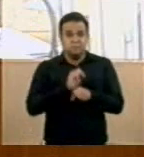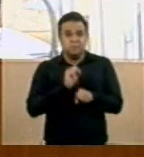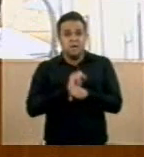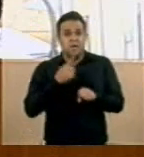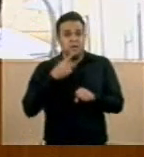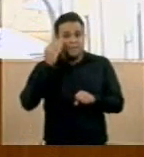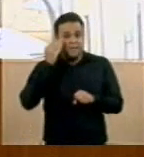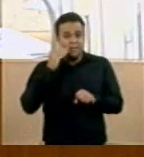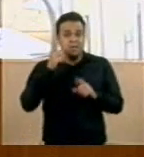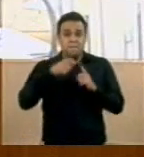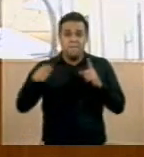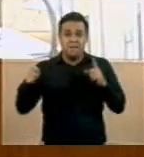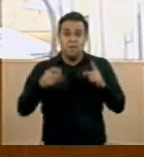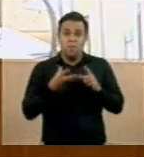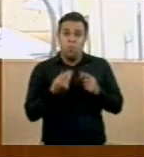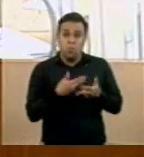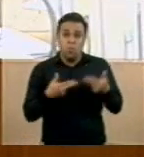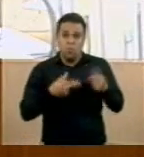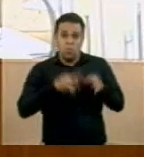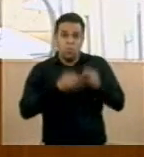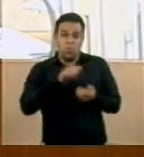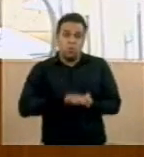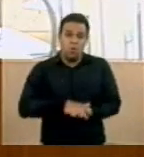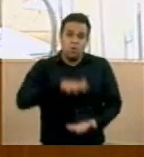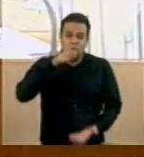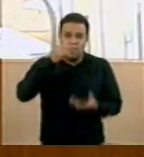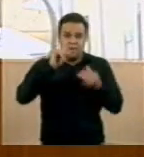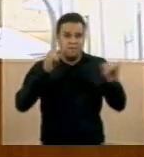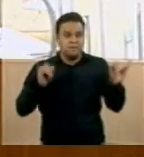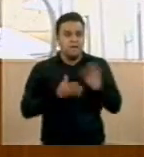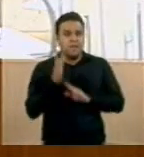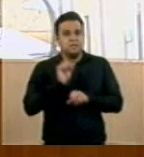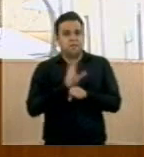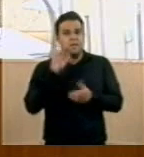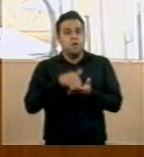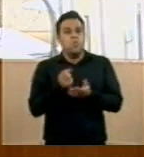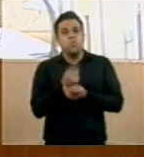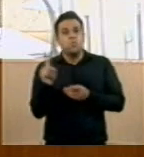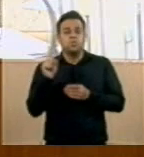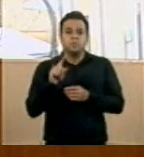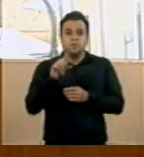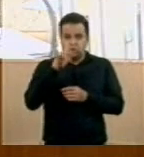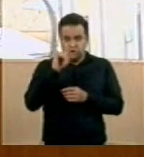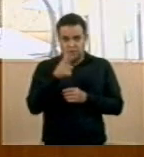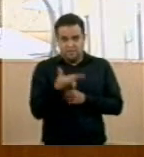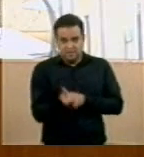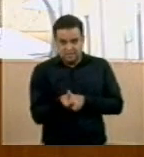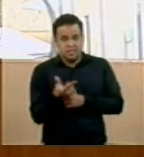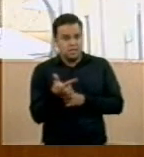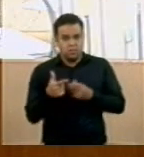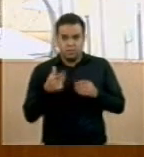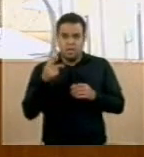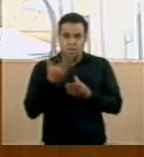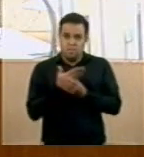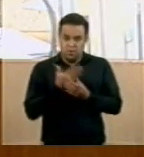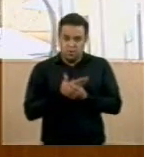acabar os meses sem muitos processos para passar muito, eu deixei a última sessão do dia 26 sem processos